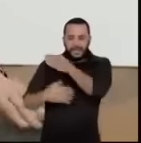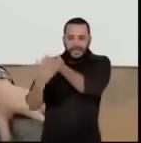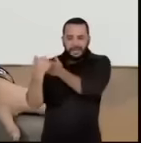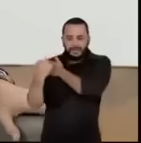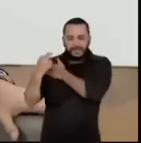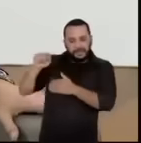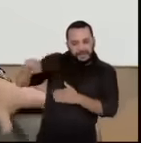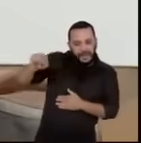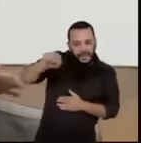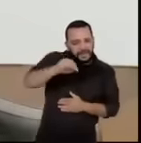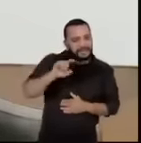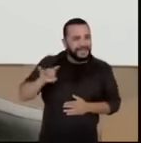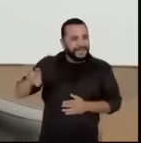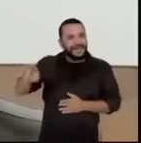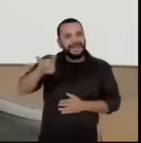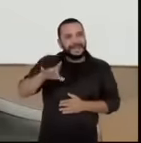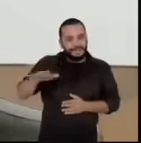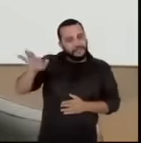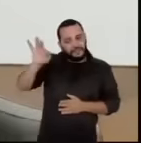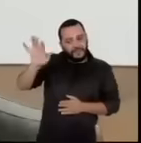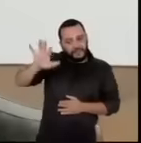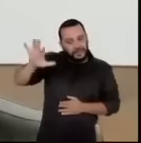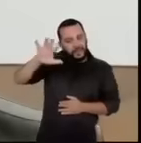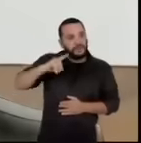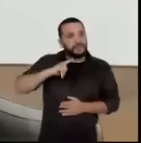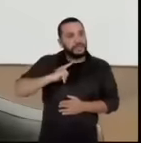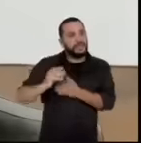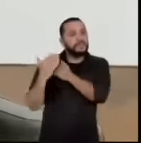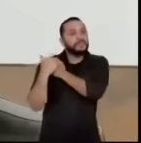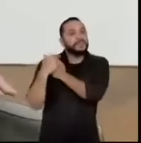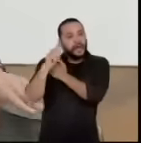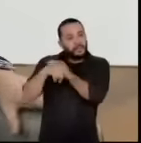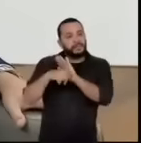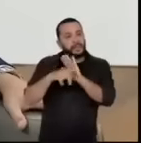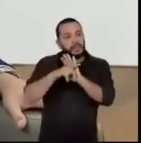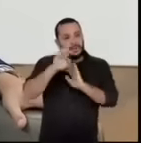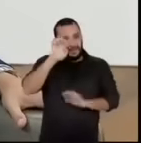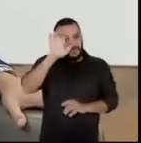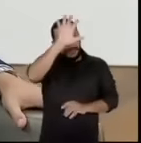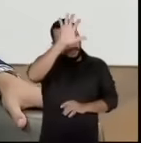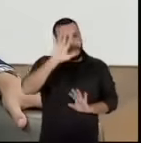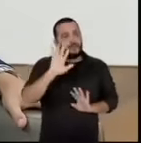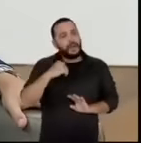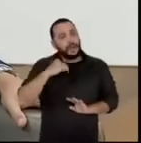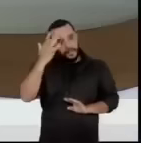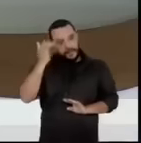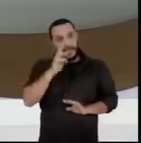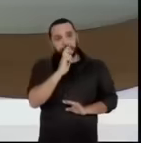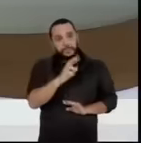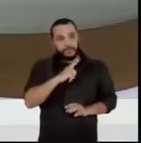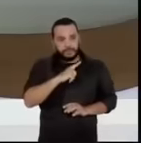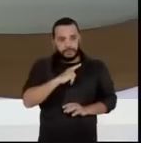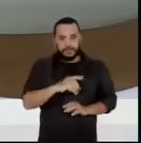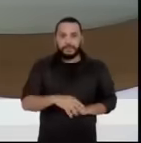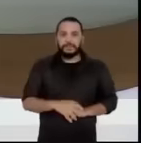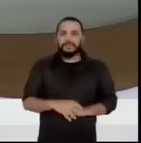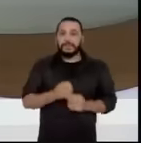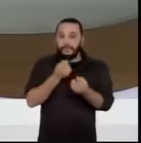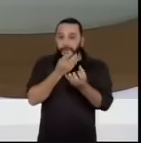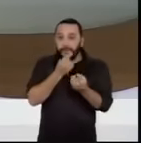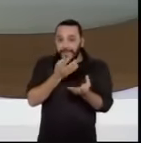e há uma discussão de que talvez a competência para isso seja dos estados. Amanhã nós vamos ter uma resposta final. Com essa informação,